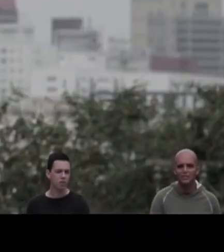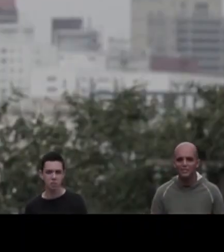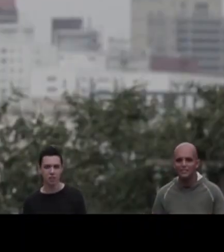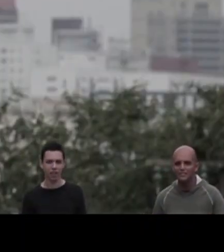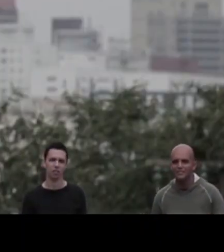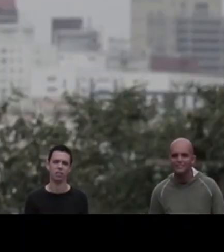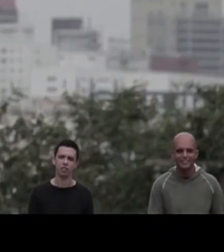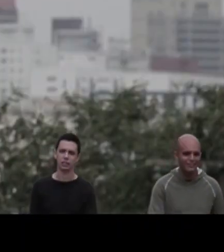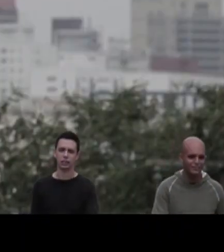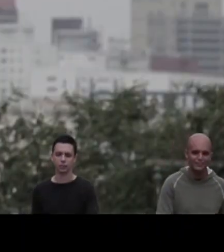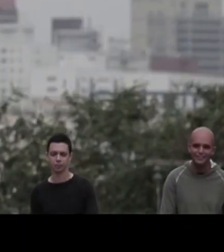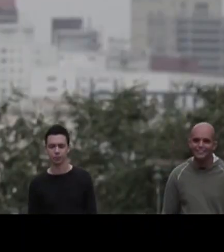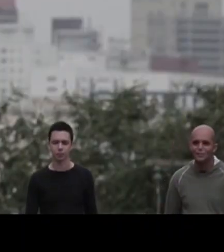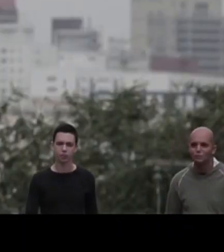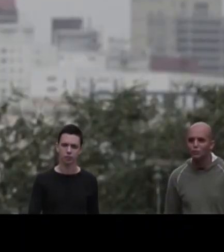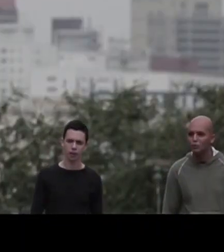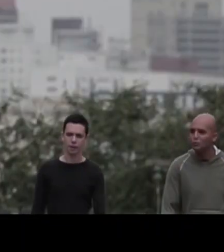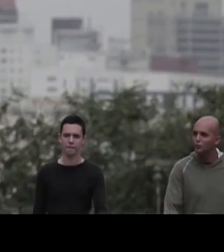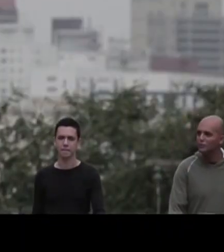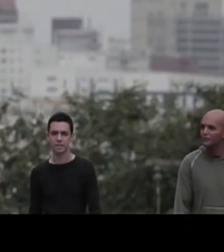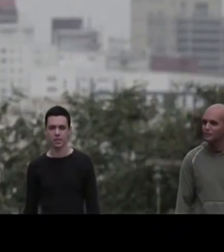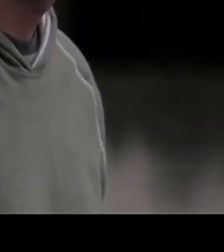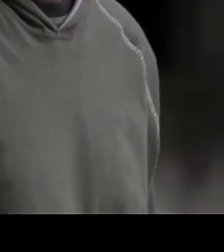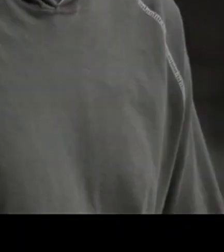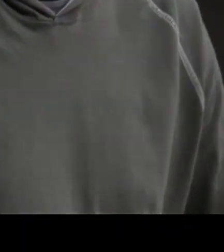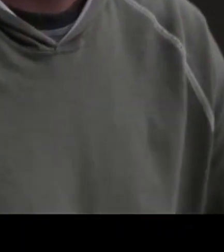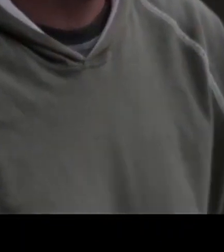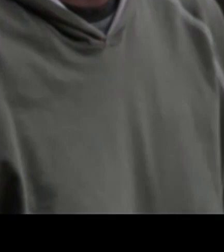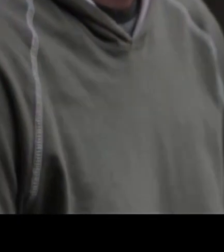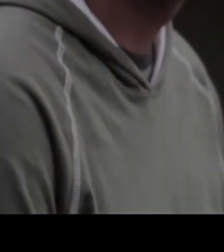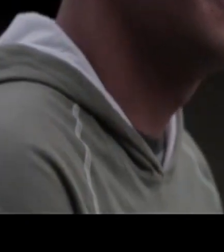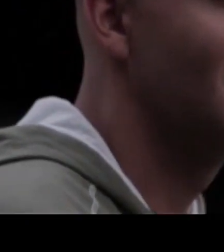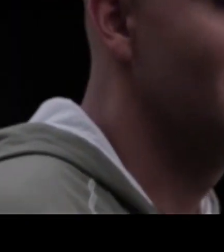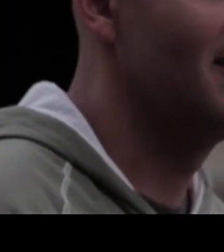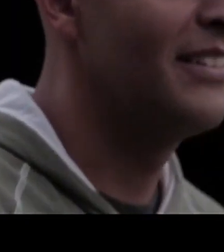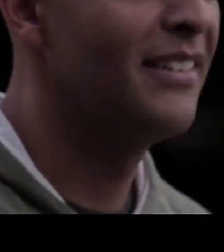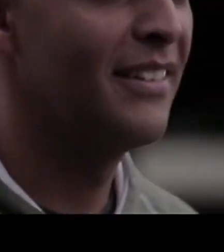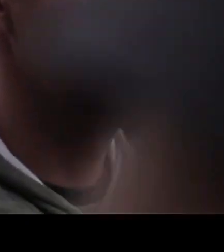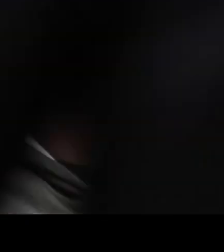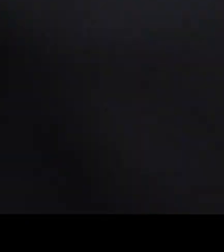e revistá-las sempre que presenciar alguma atitude suspeita.